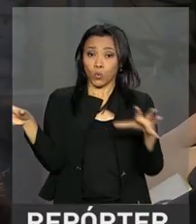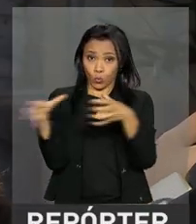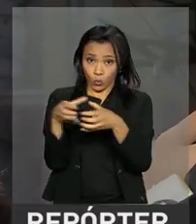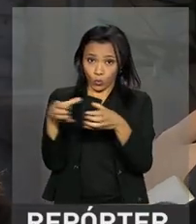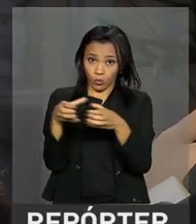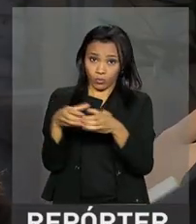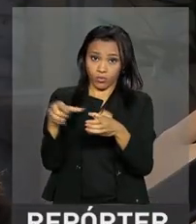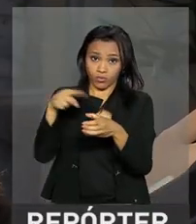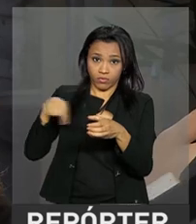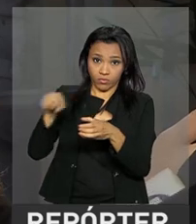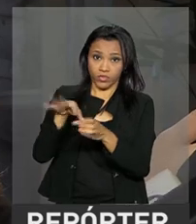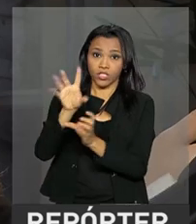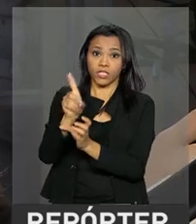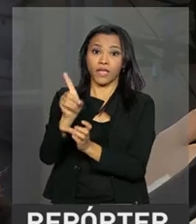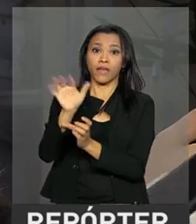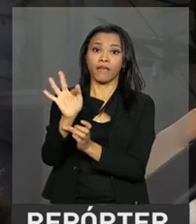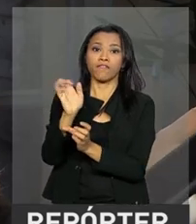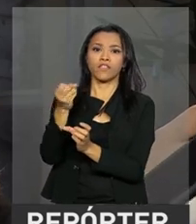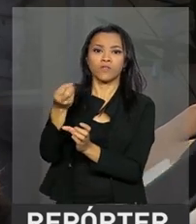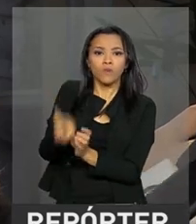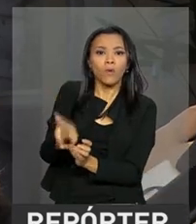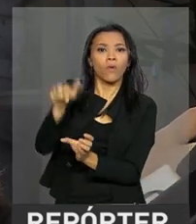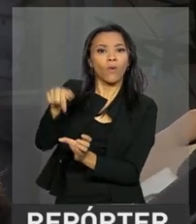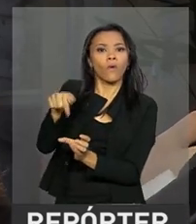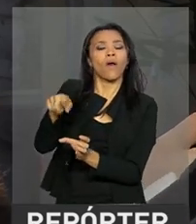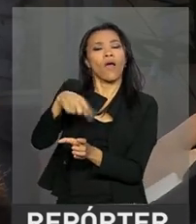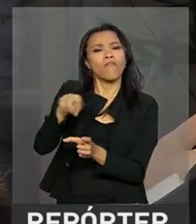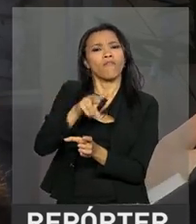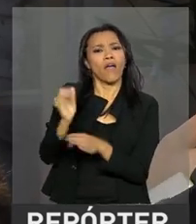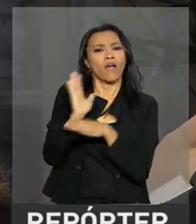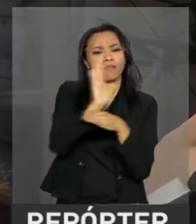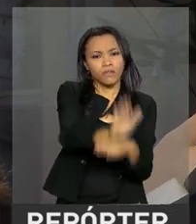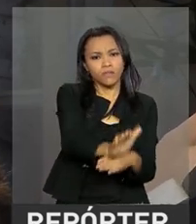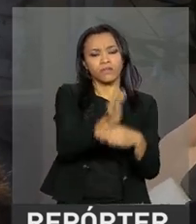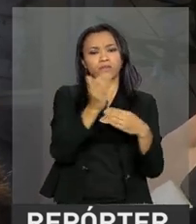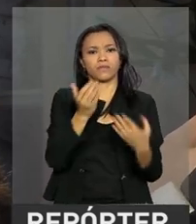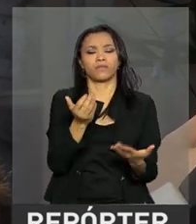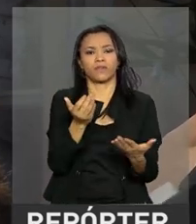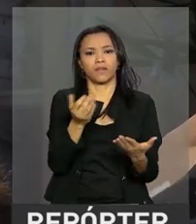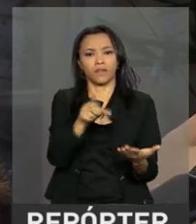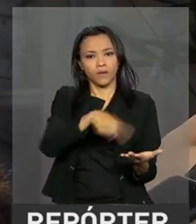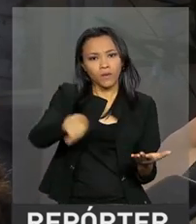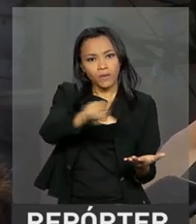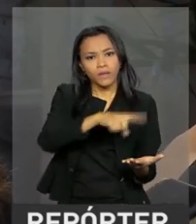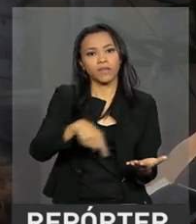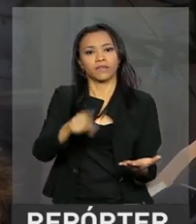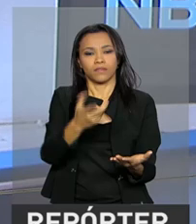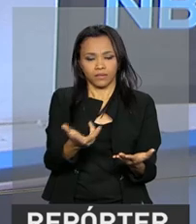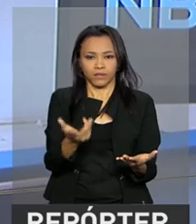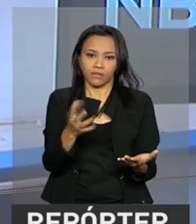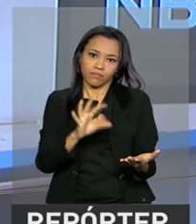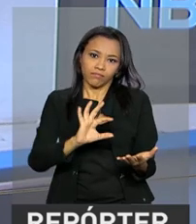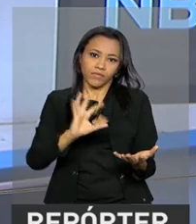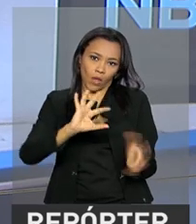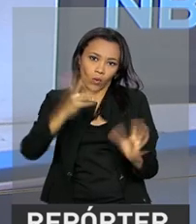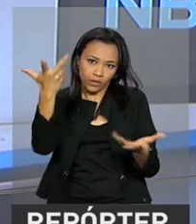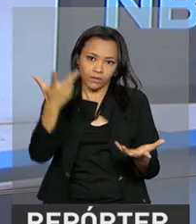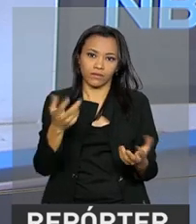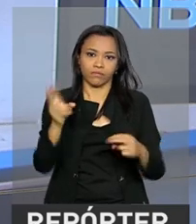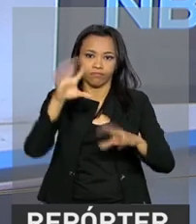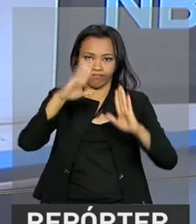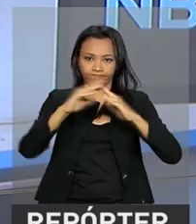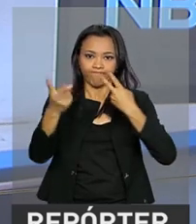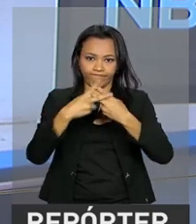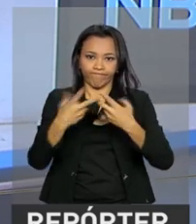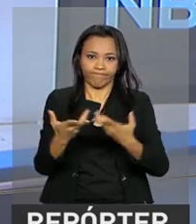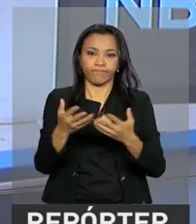ela pode trazer e é uma das que mais vai vai contribuir com essa com esse desencarceramento e a partir de